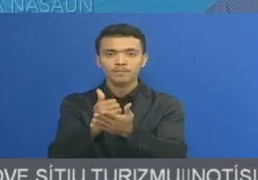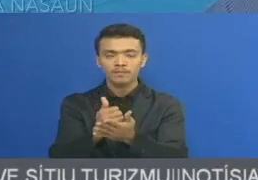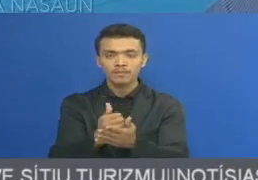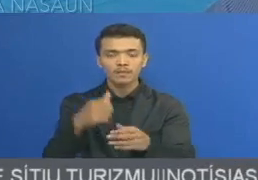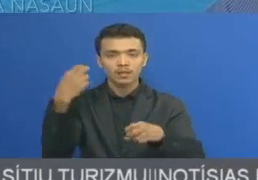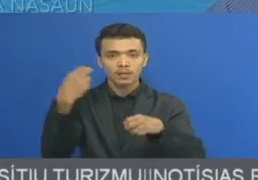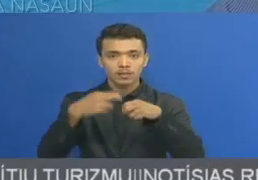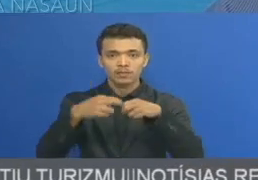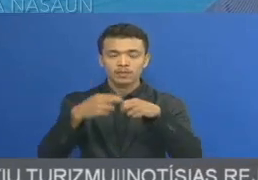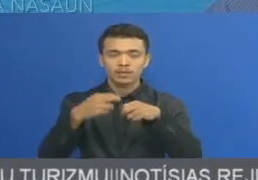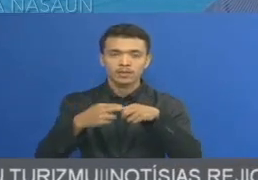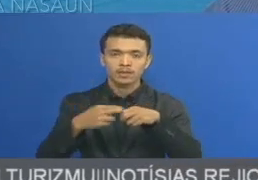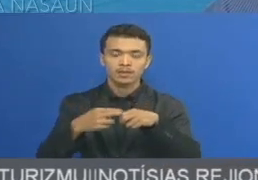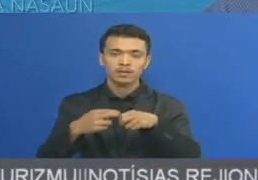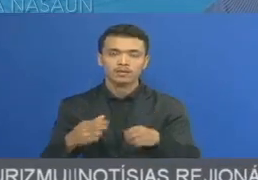Susar nebe que